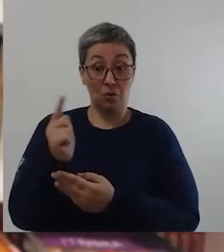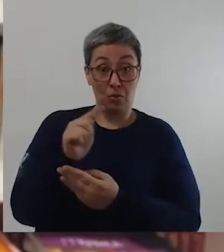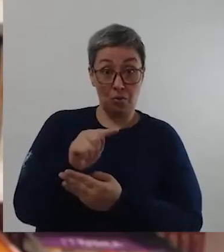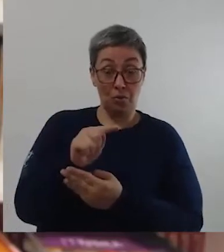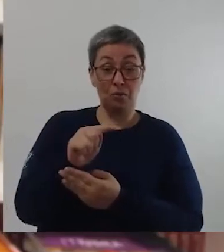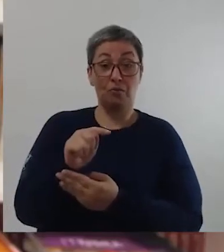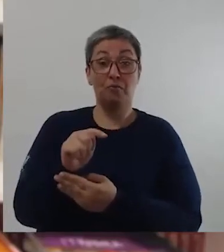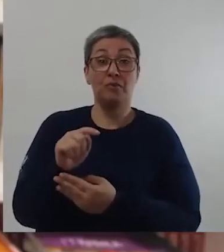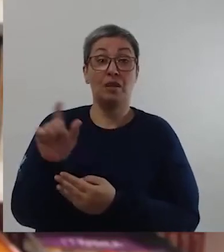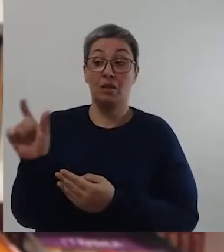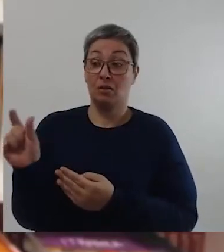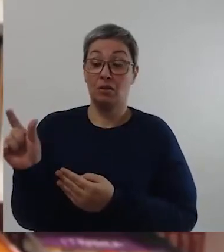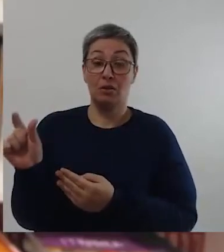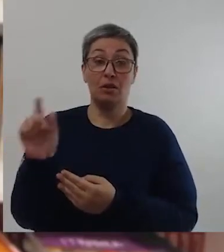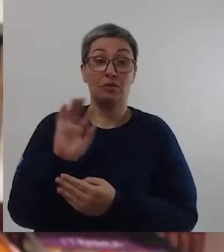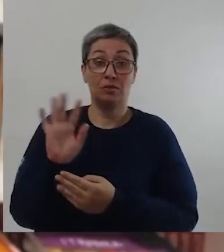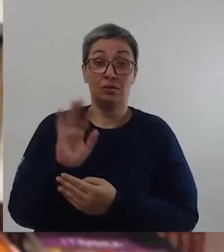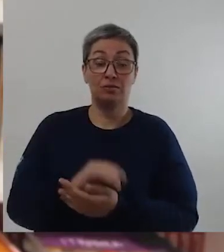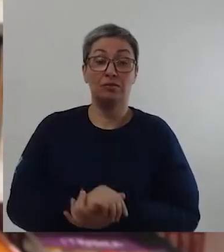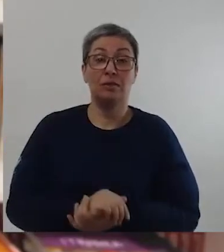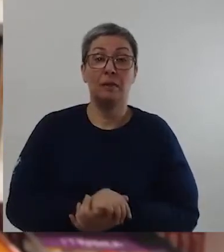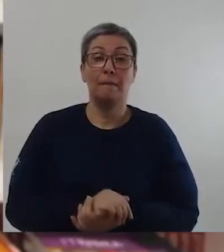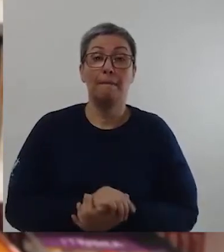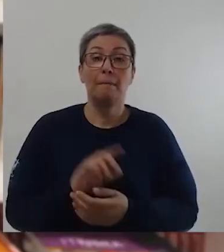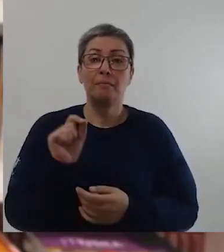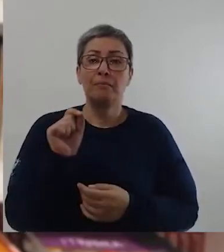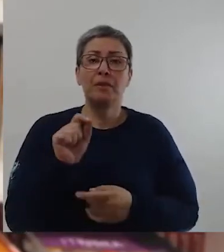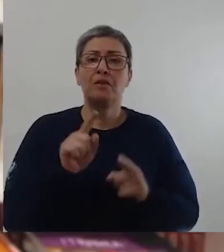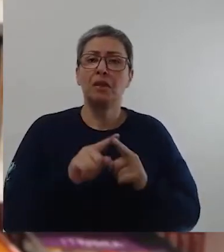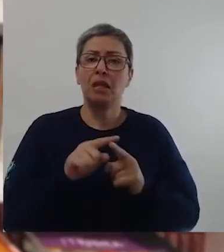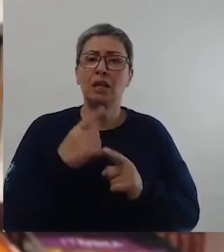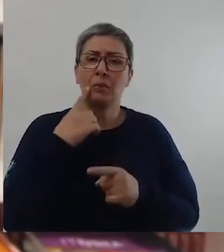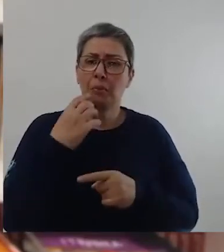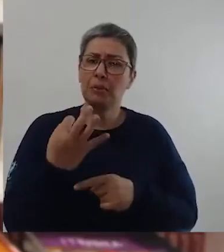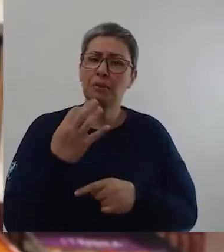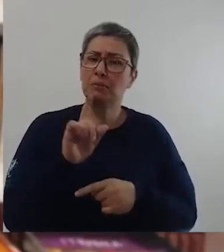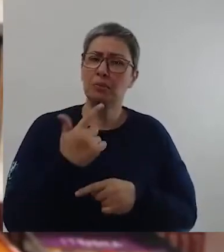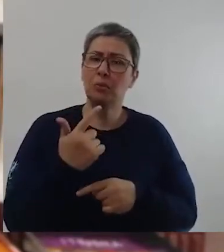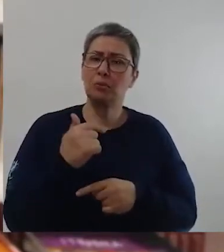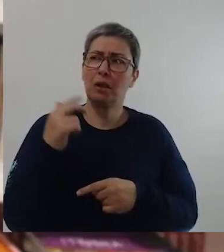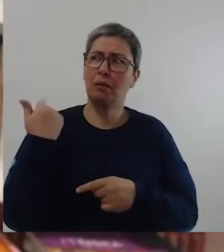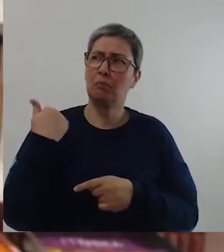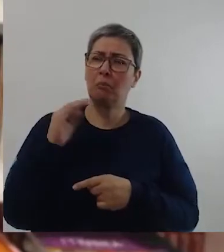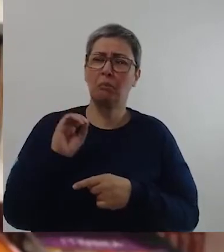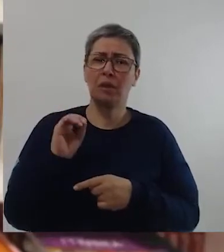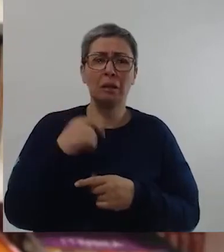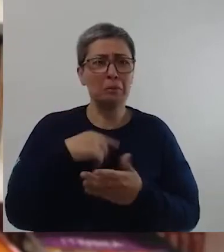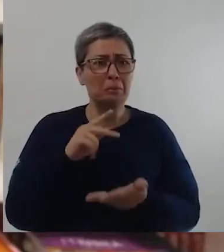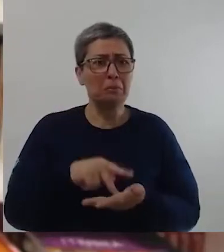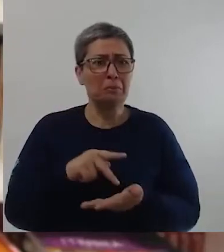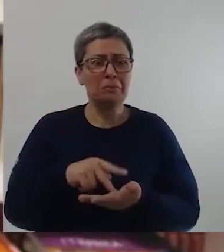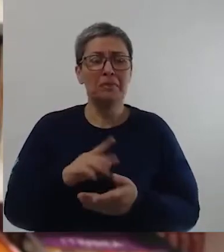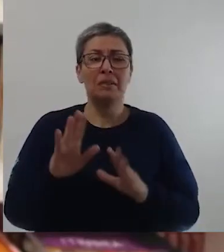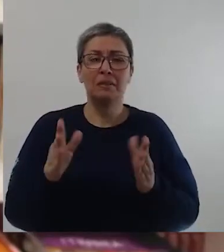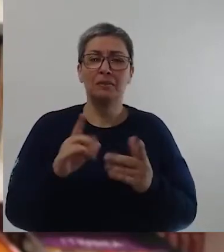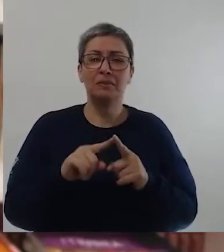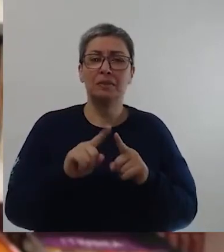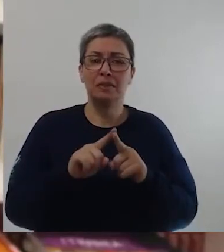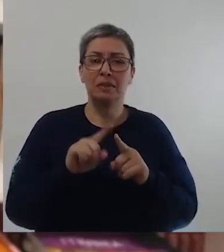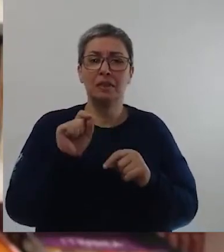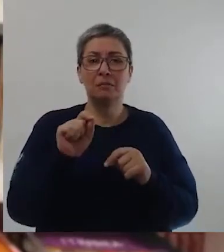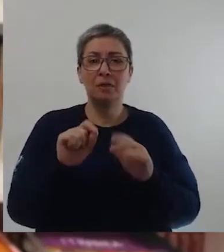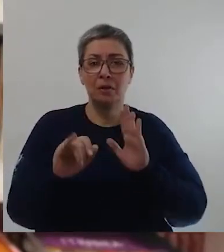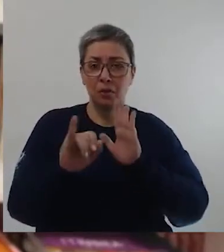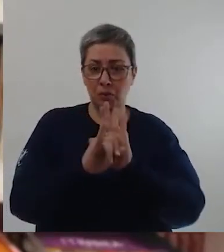antes dos dígitos identificadores sabe todo Caxias prestado atenção nisso mas é verdade